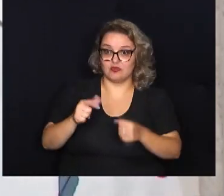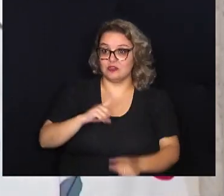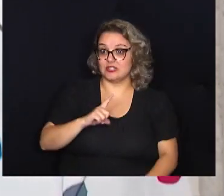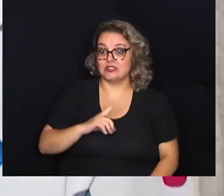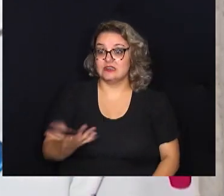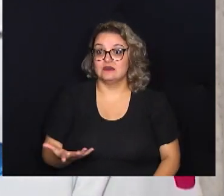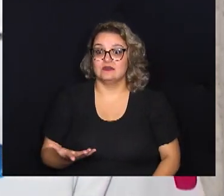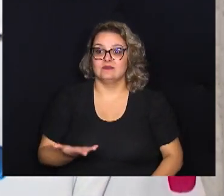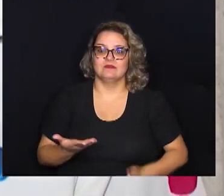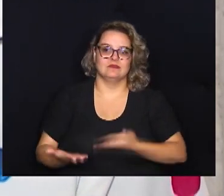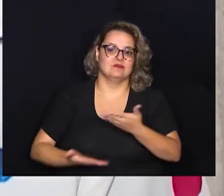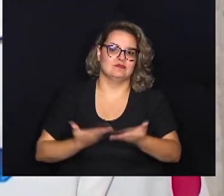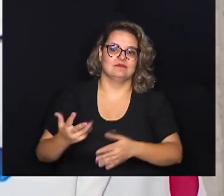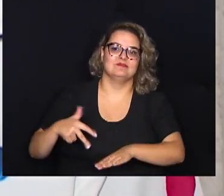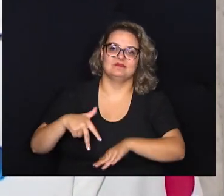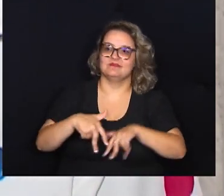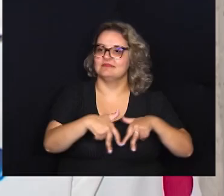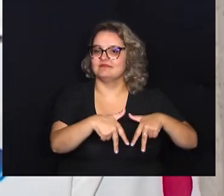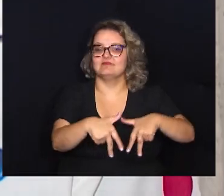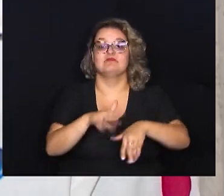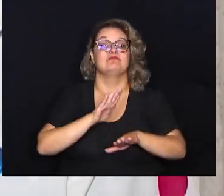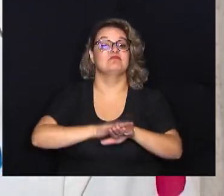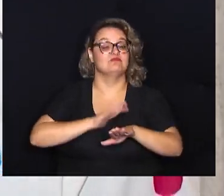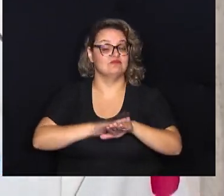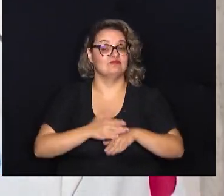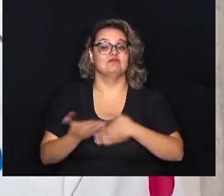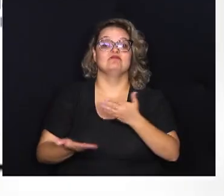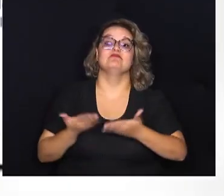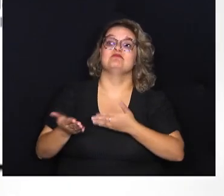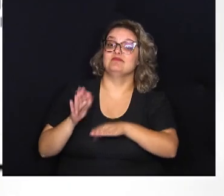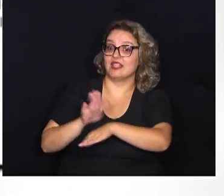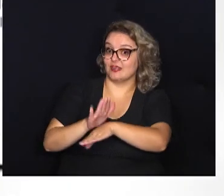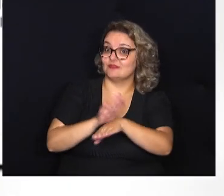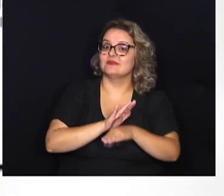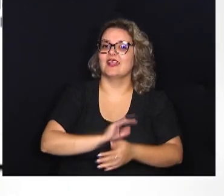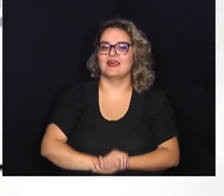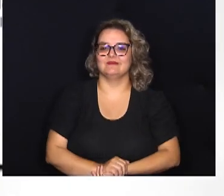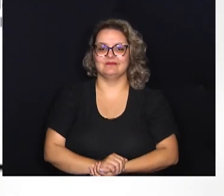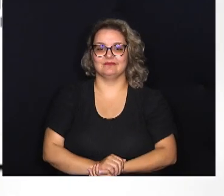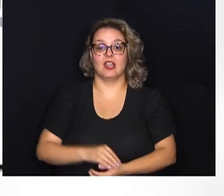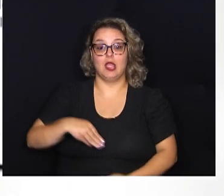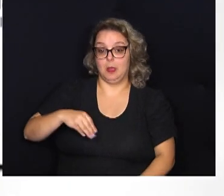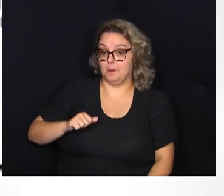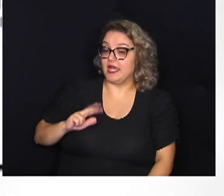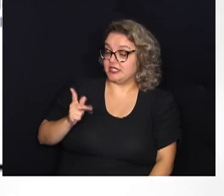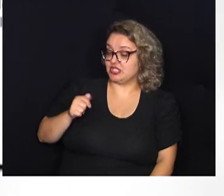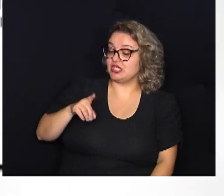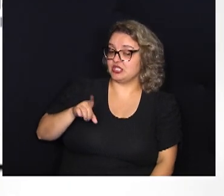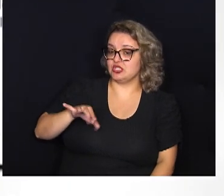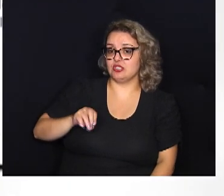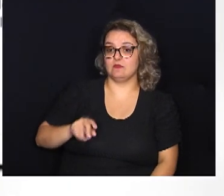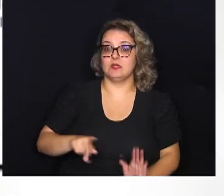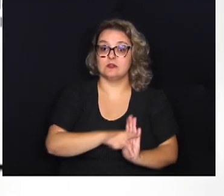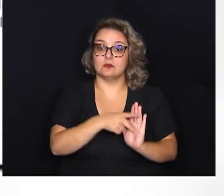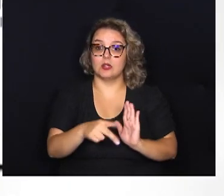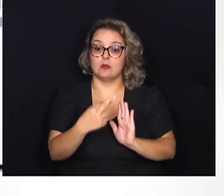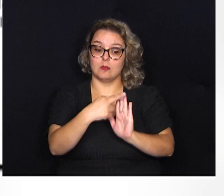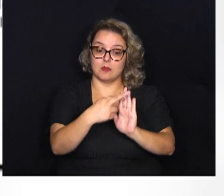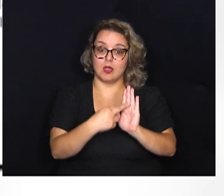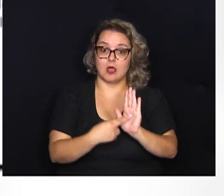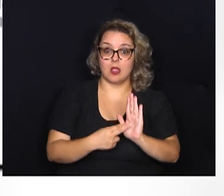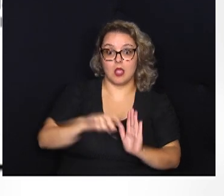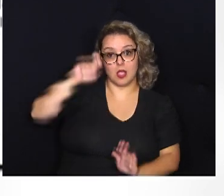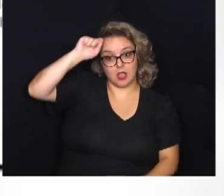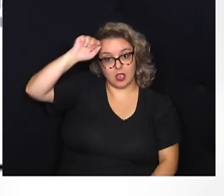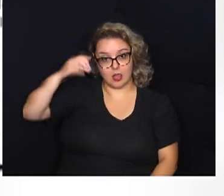foi sempre atirado para servir, para ajudar. O Machadinho faz parte do roteiro afro da Prefeitura